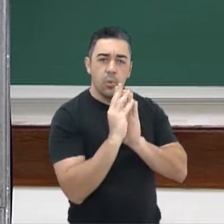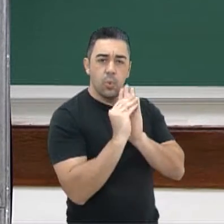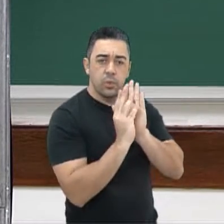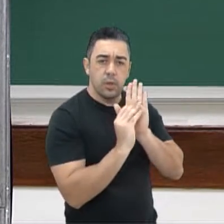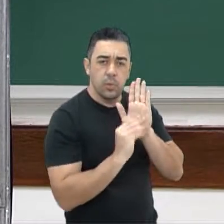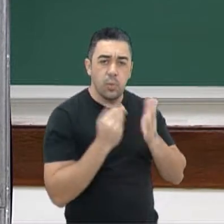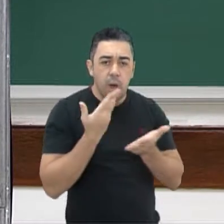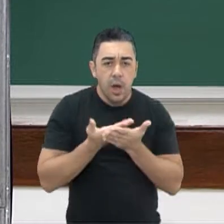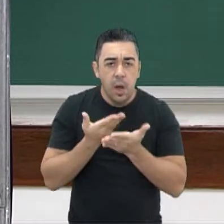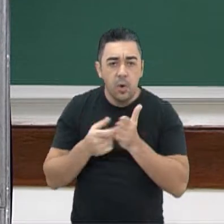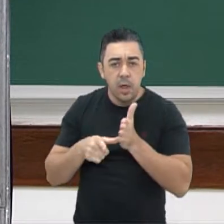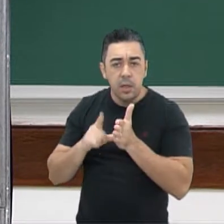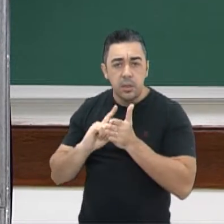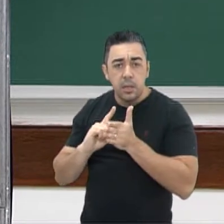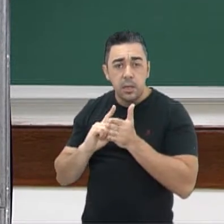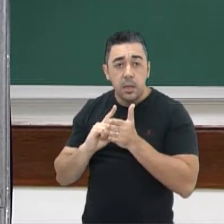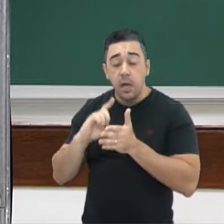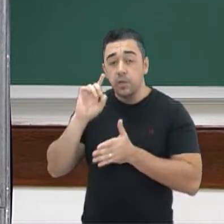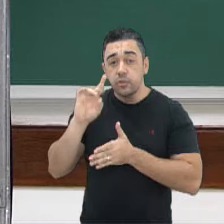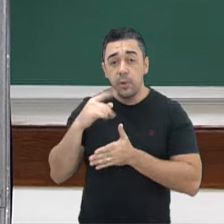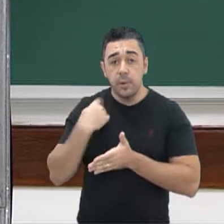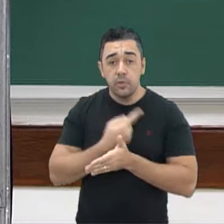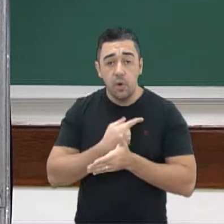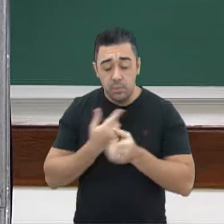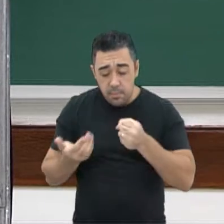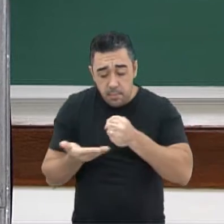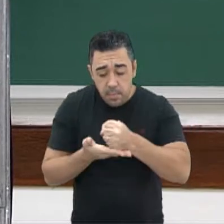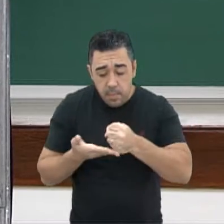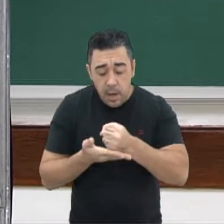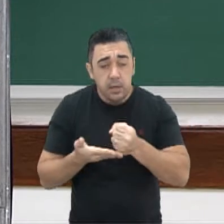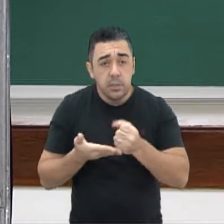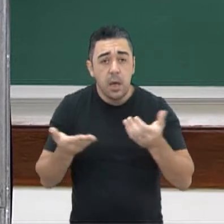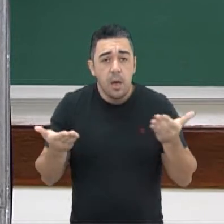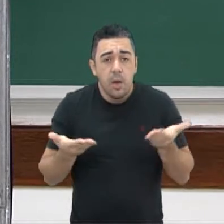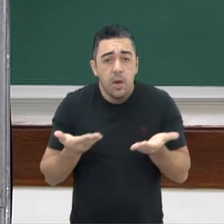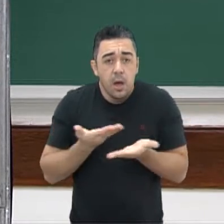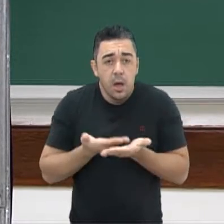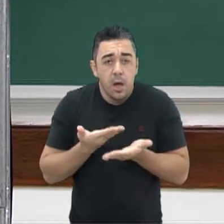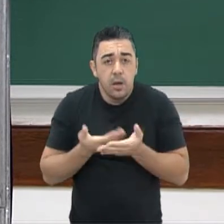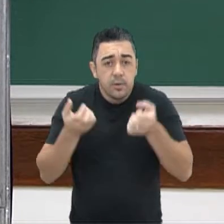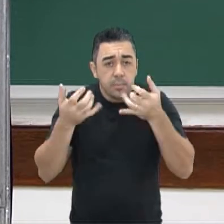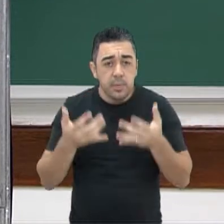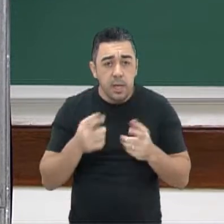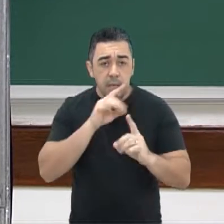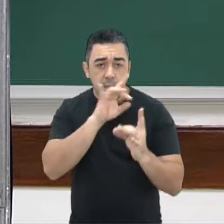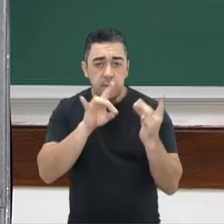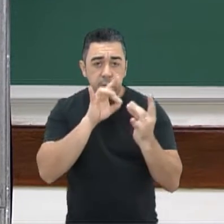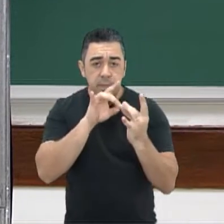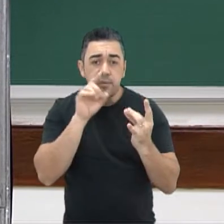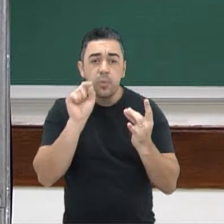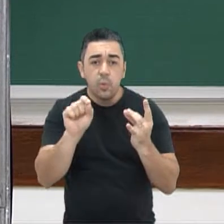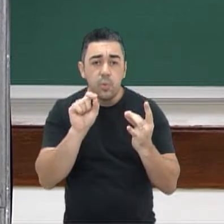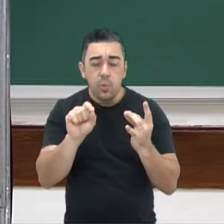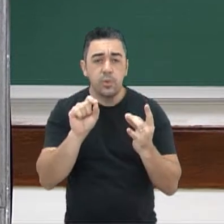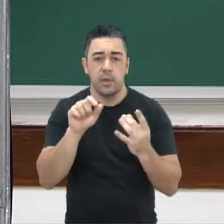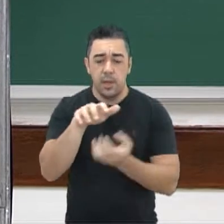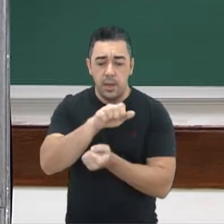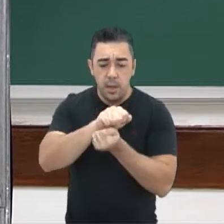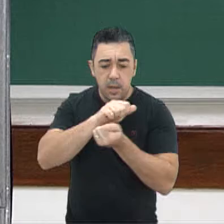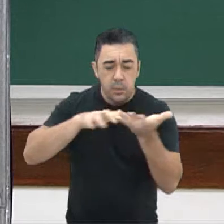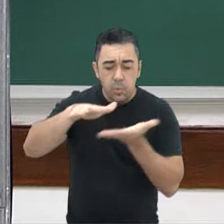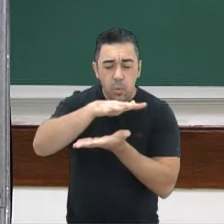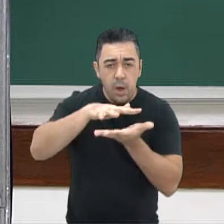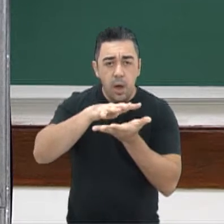anteriores, foi como para dar um suporte para a aula de hoje, porque vamos falar especificamente dos ritos de